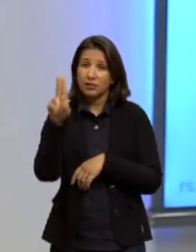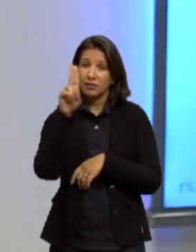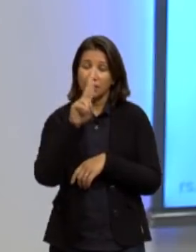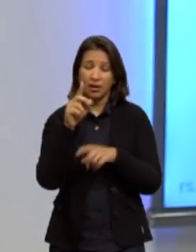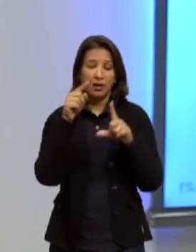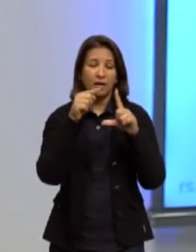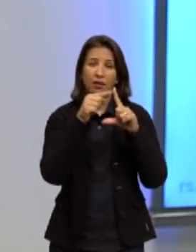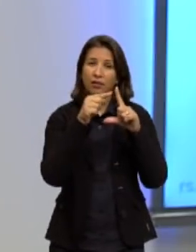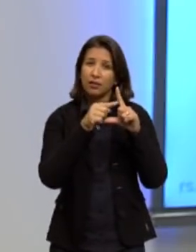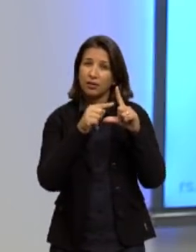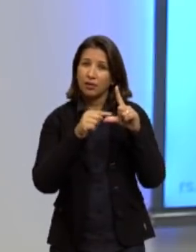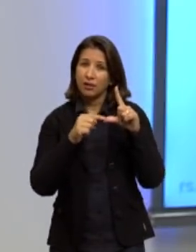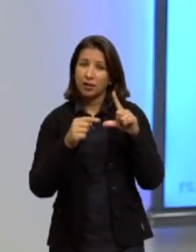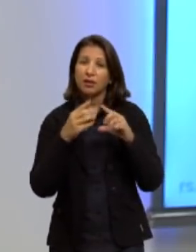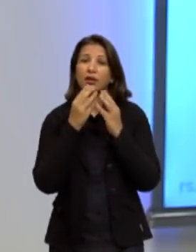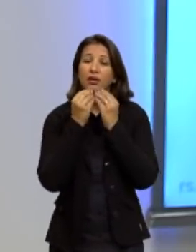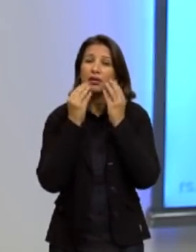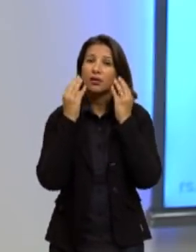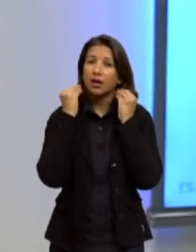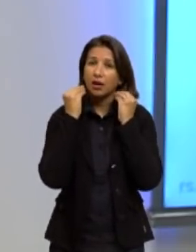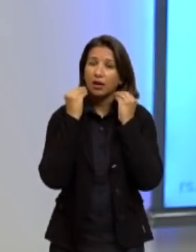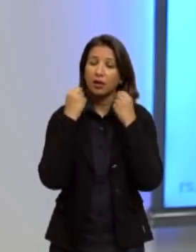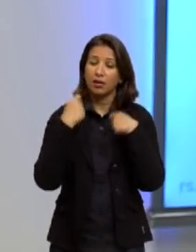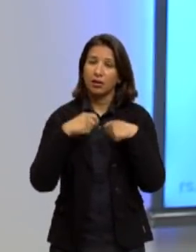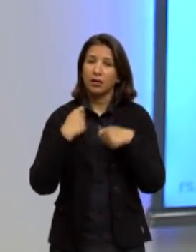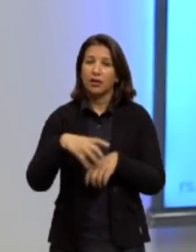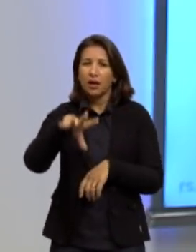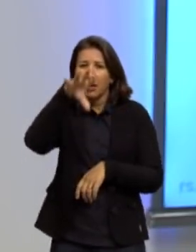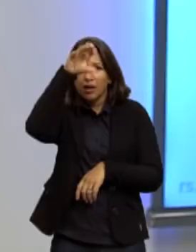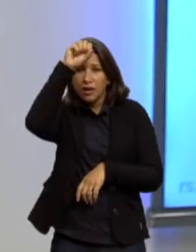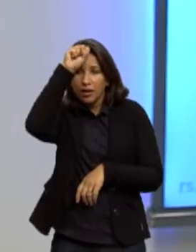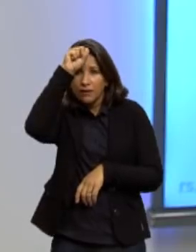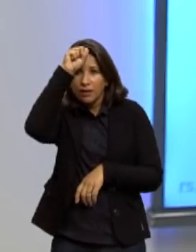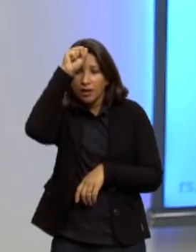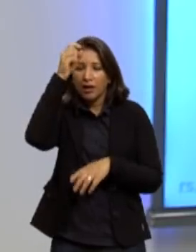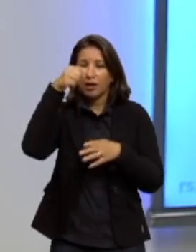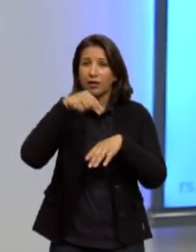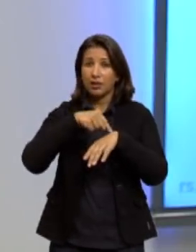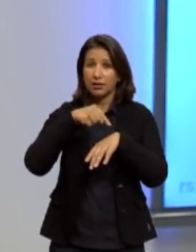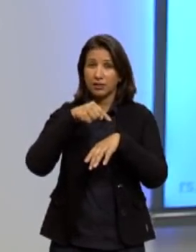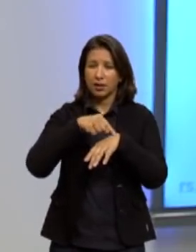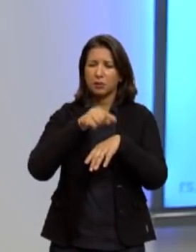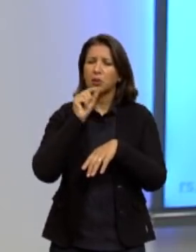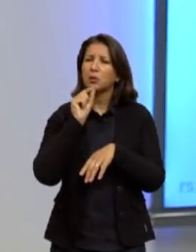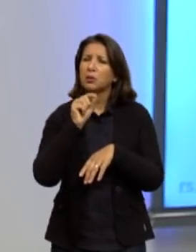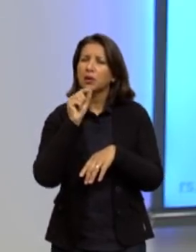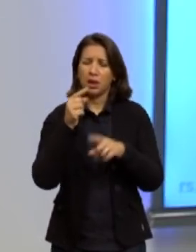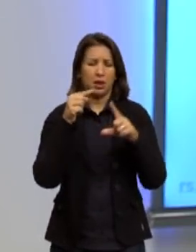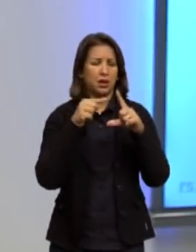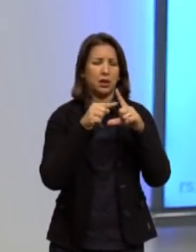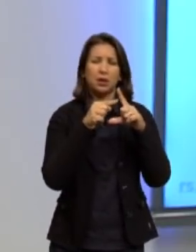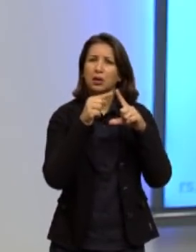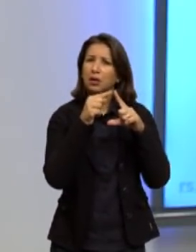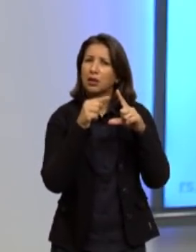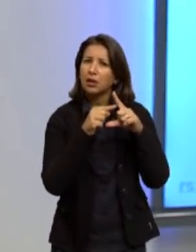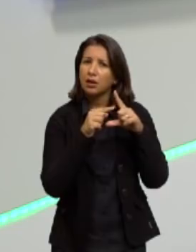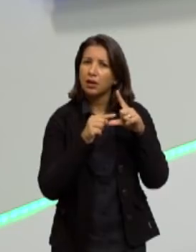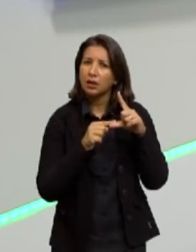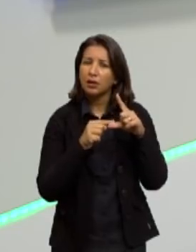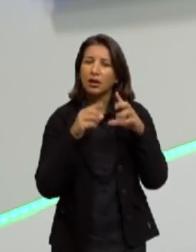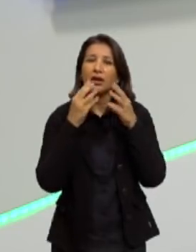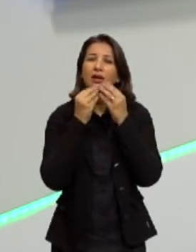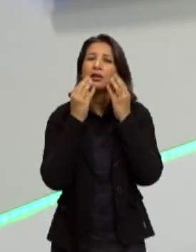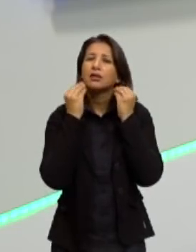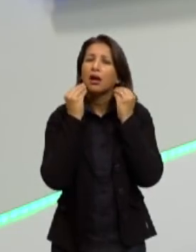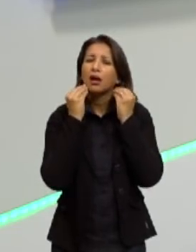ó gravar na mente nesse momento da nossa relembrados teorema de thales onde é que eu vou aplicar esse